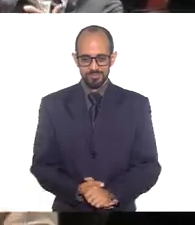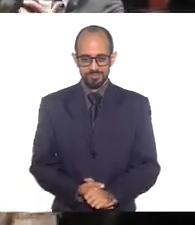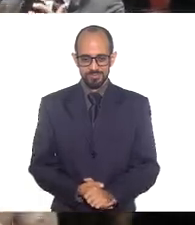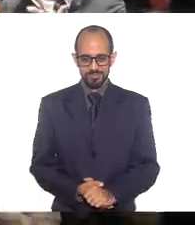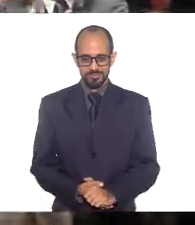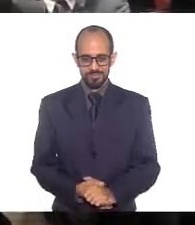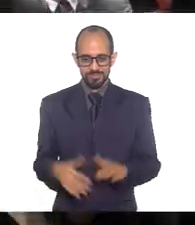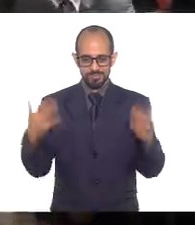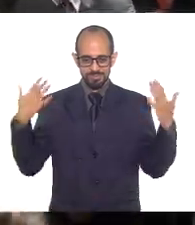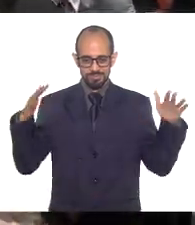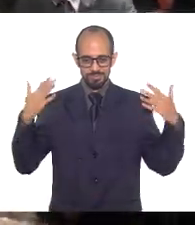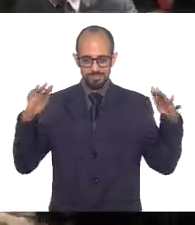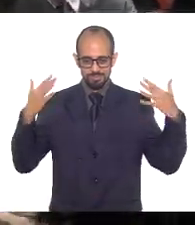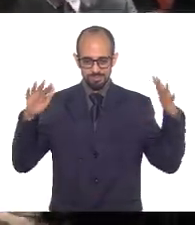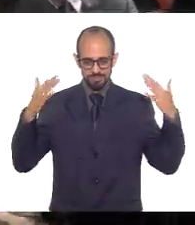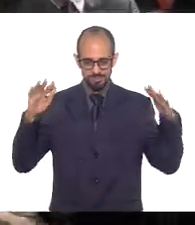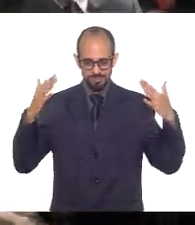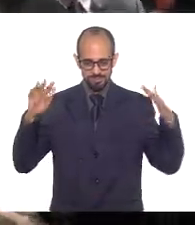e